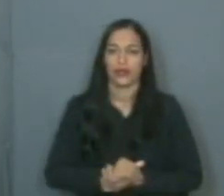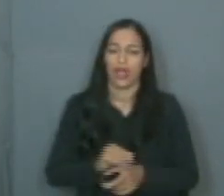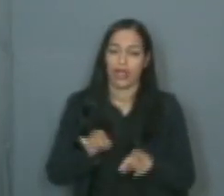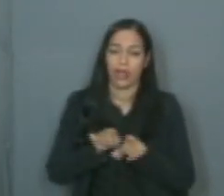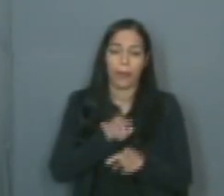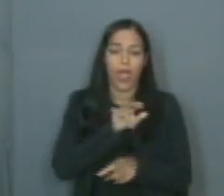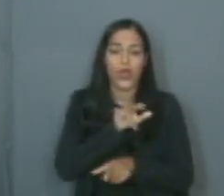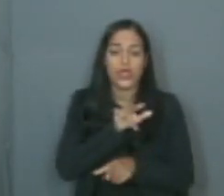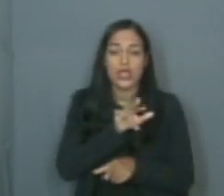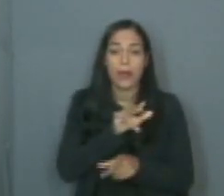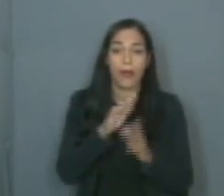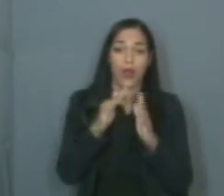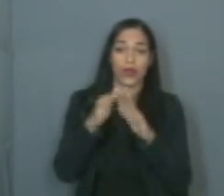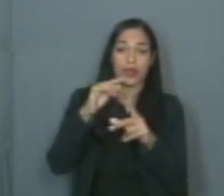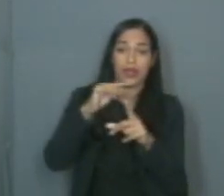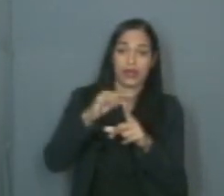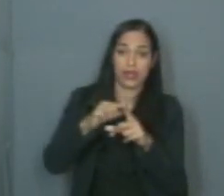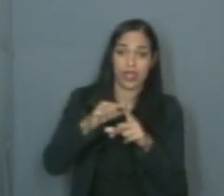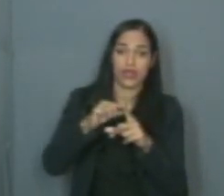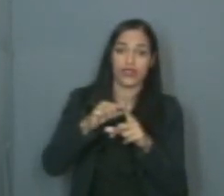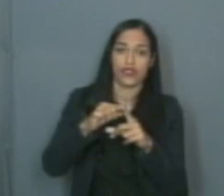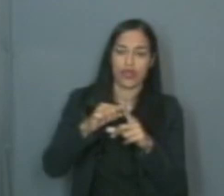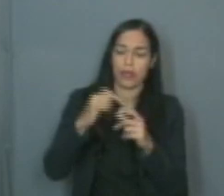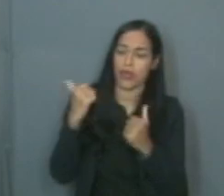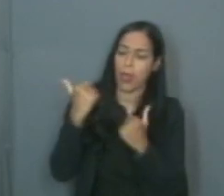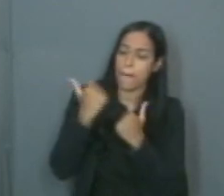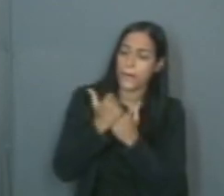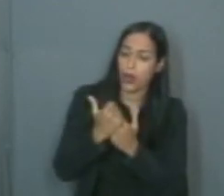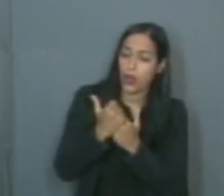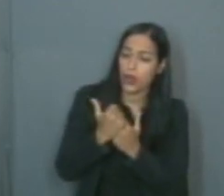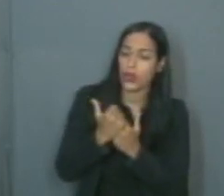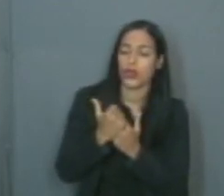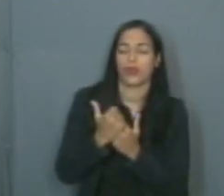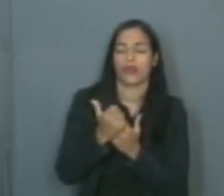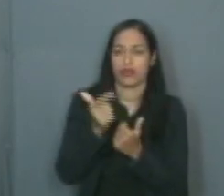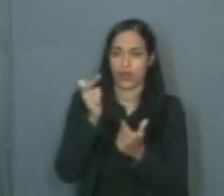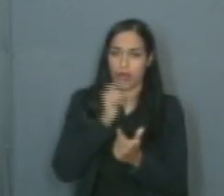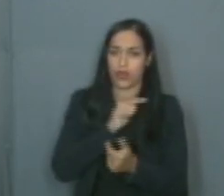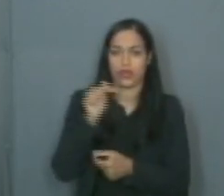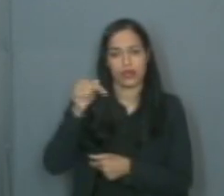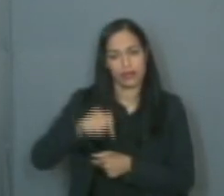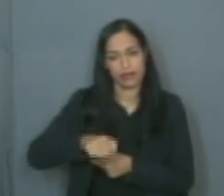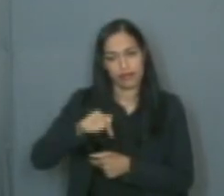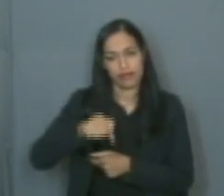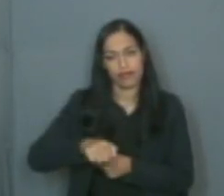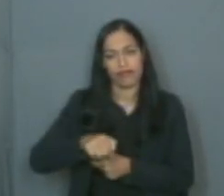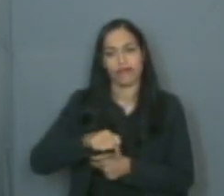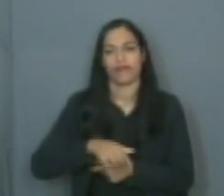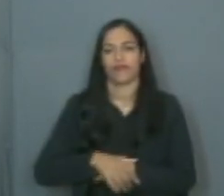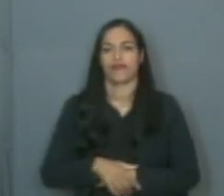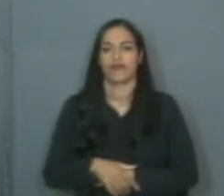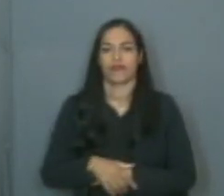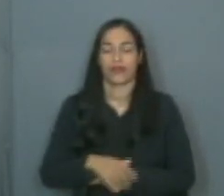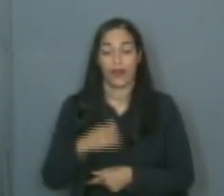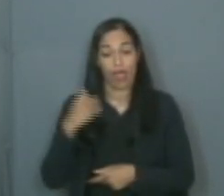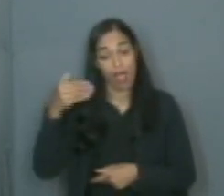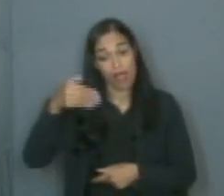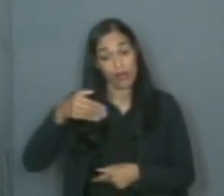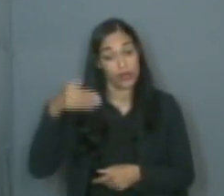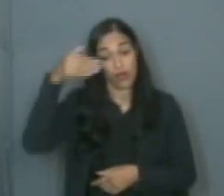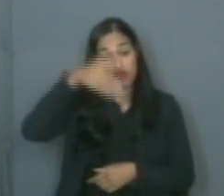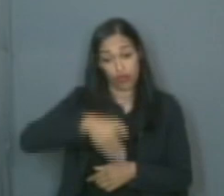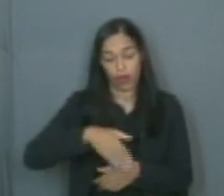na igreja também me deram um apoio para que eu pudesse estar aqui. Então, quando eu chego aqui, eu tenho um papel a